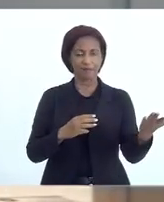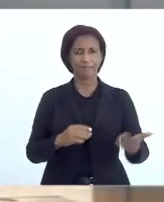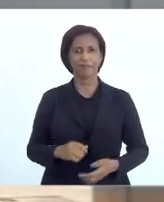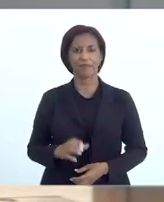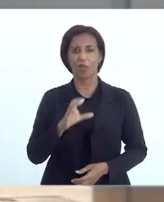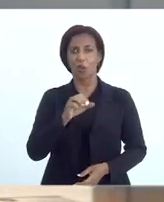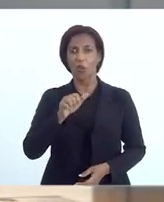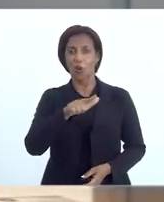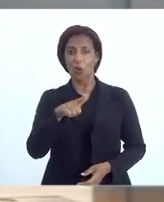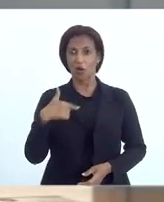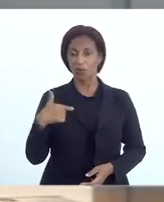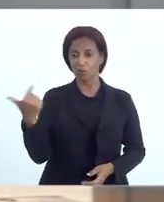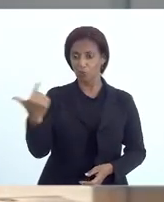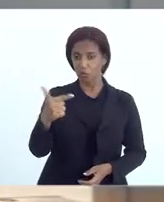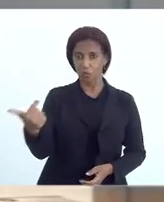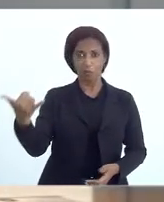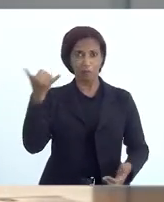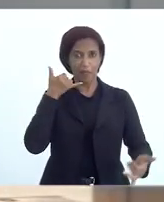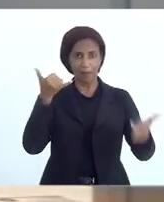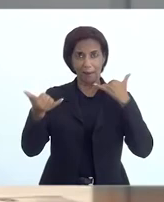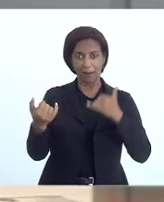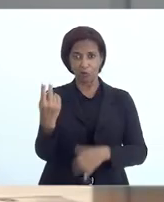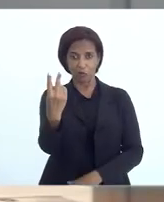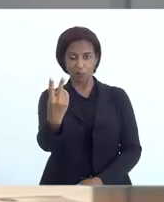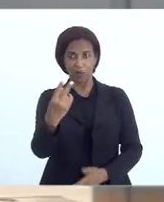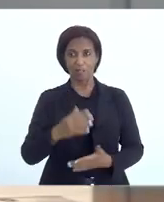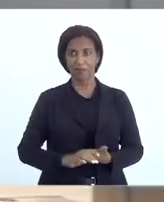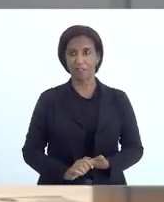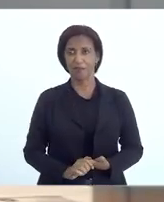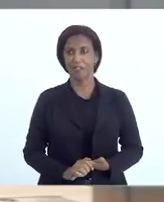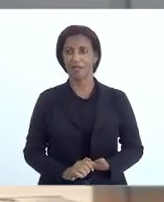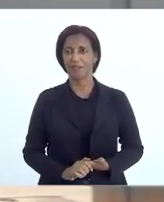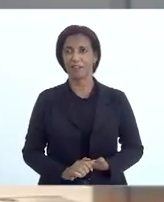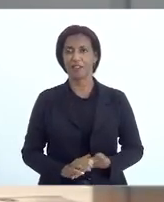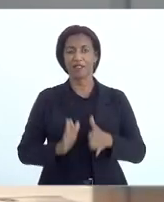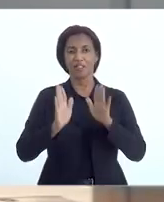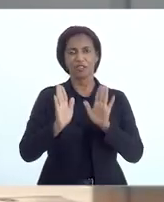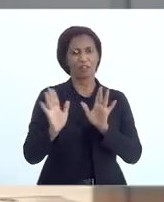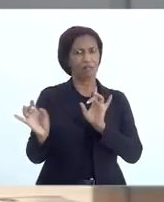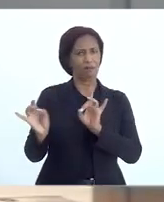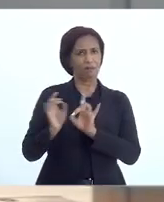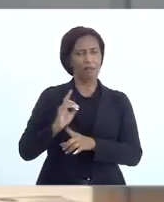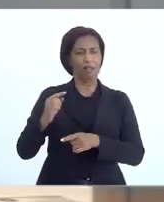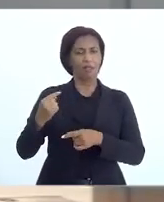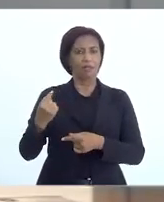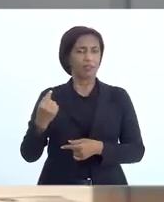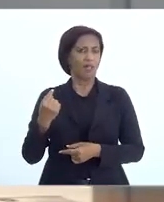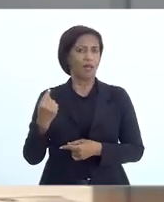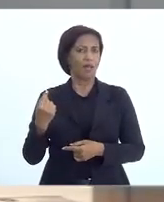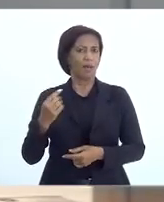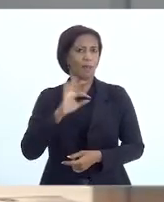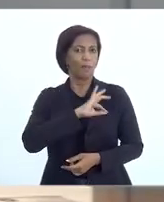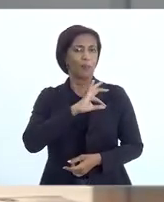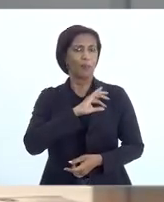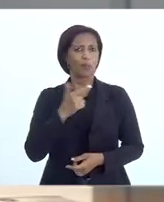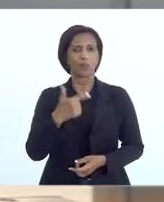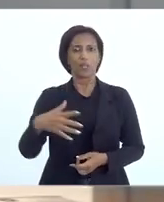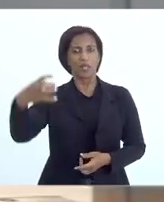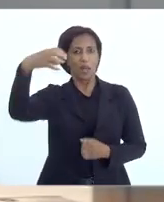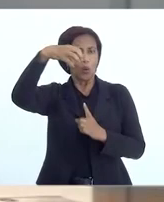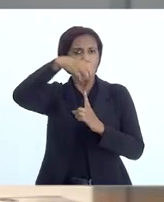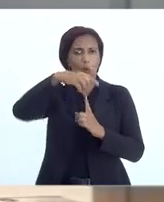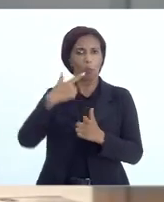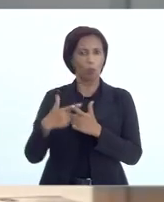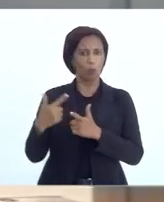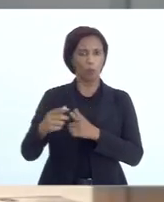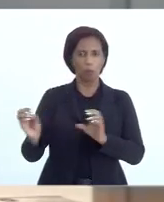representado Coronel rico Só não está aqui me ligou duas vezes porque tá em Brasília já a predisposição da polícia não tem mais e aí a culpa